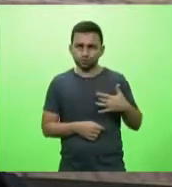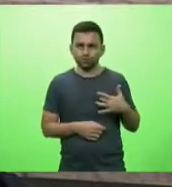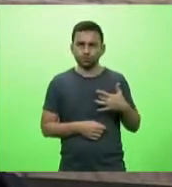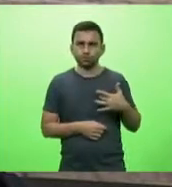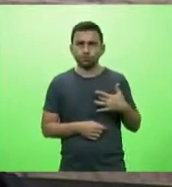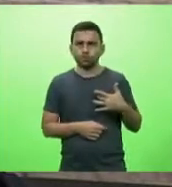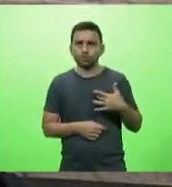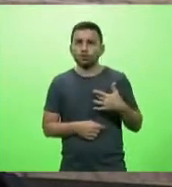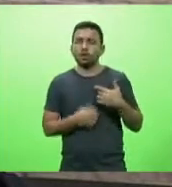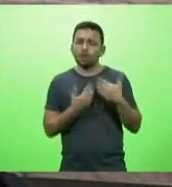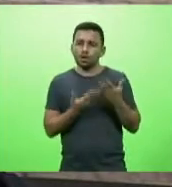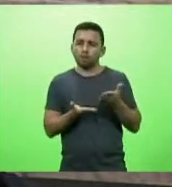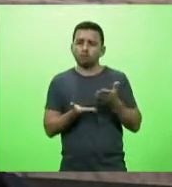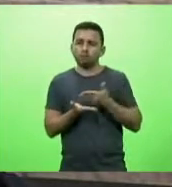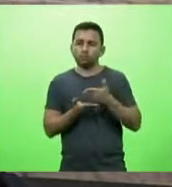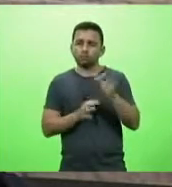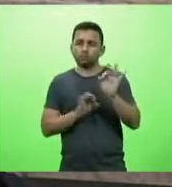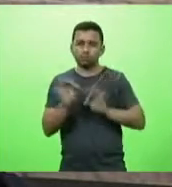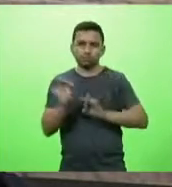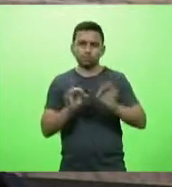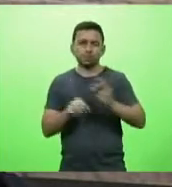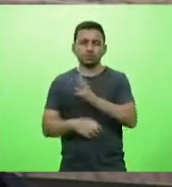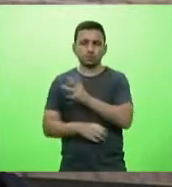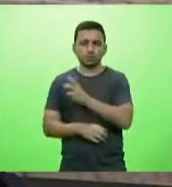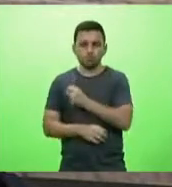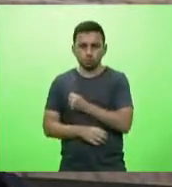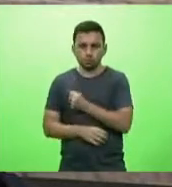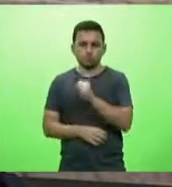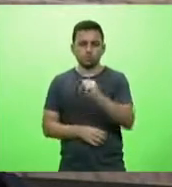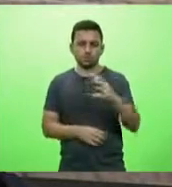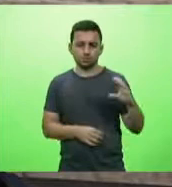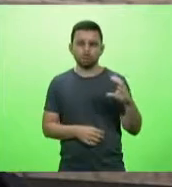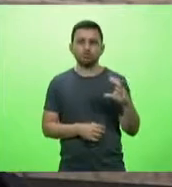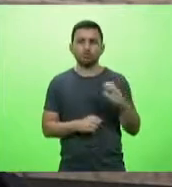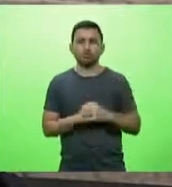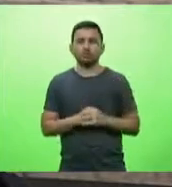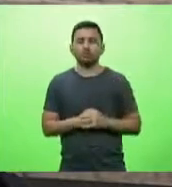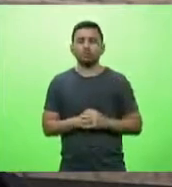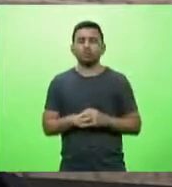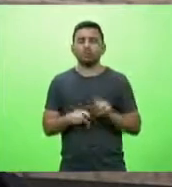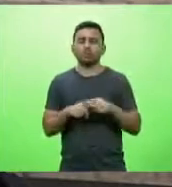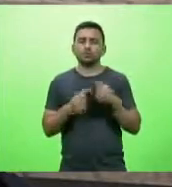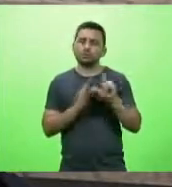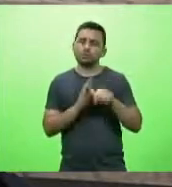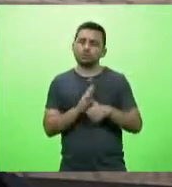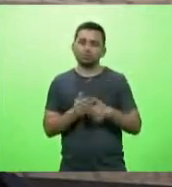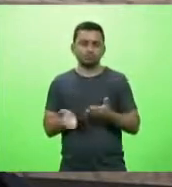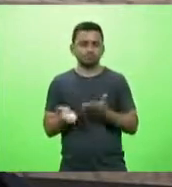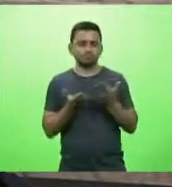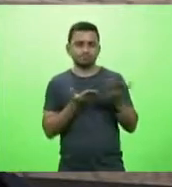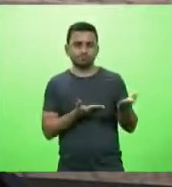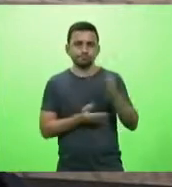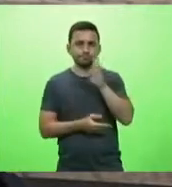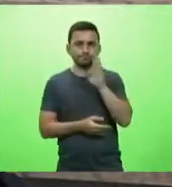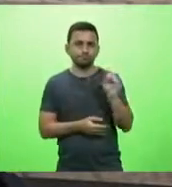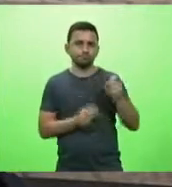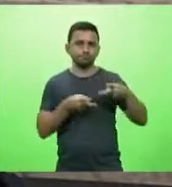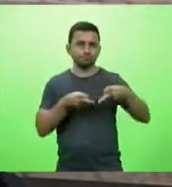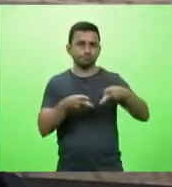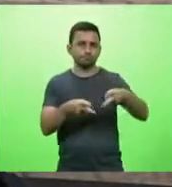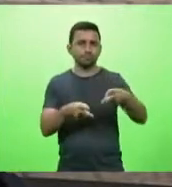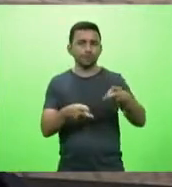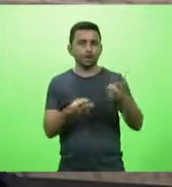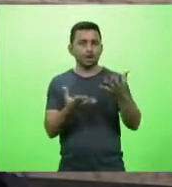para operar as unidades do SAMU no Estado de Santa Catarina. No momento seguinte, o senhor presidente transferiu a condução do trabalho para o senhor deputado Bruno Souza, que, assumindo a